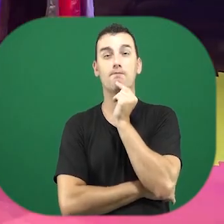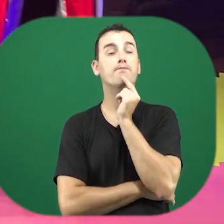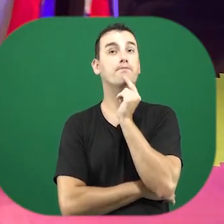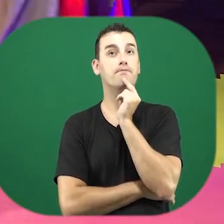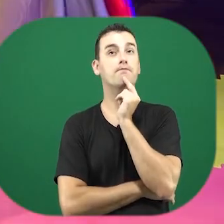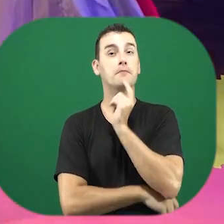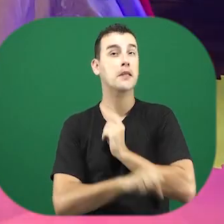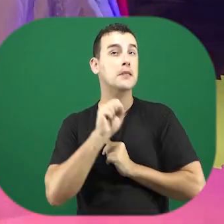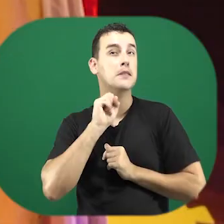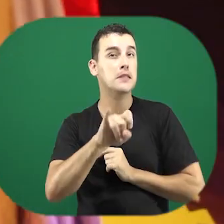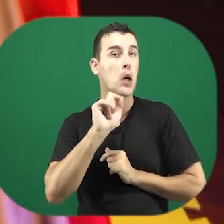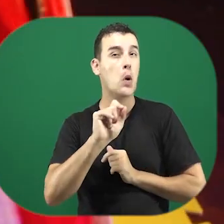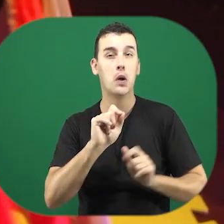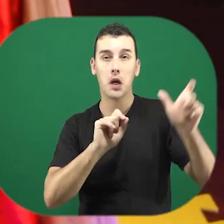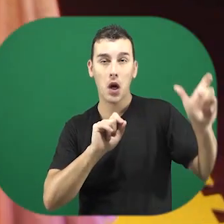apaixonar por você.